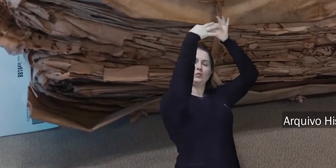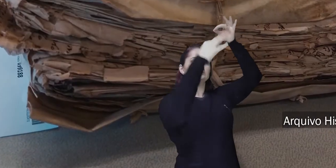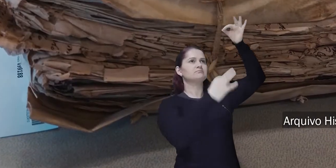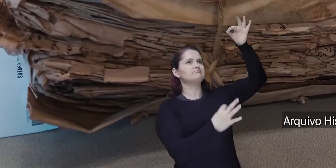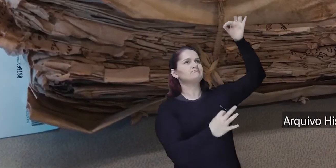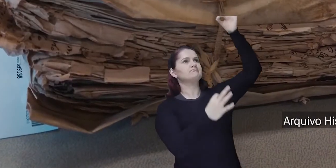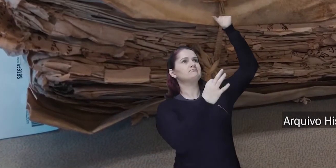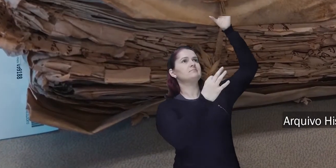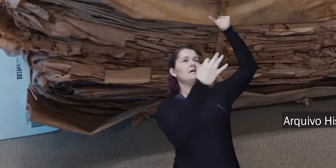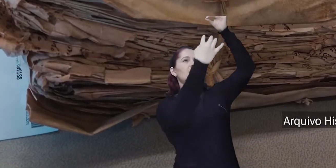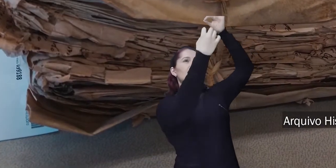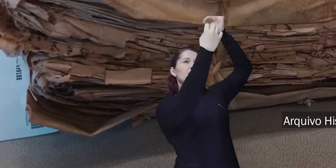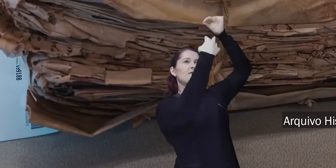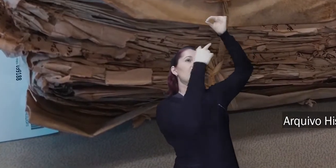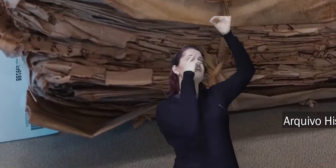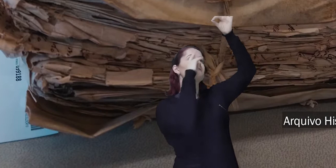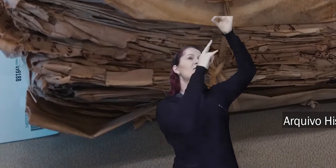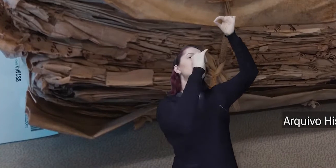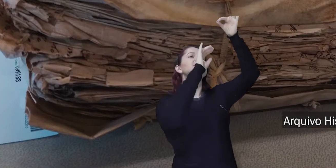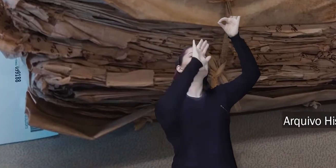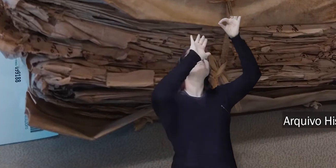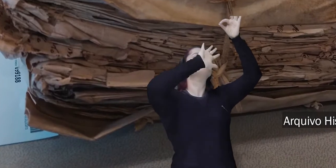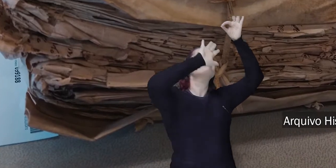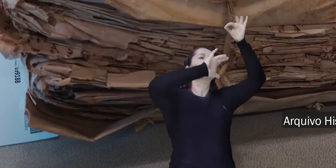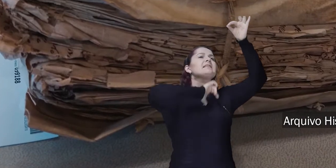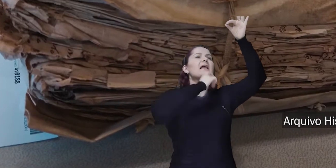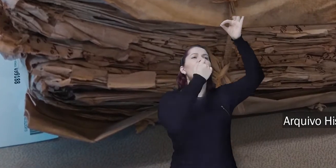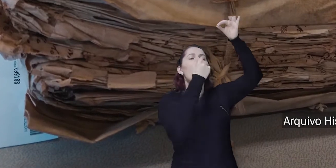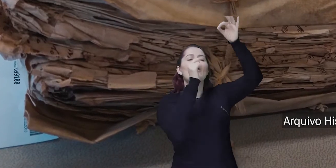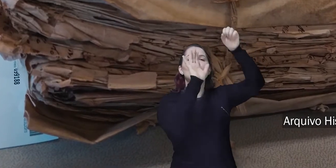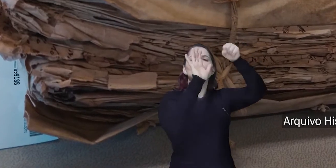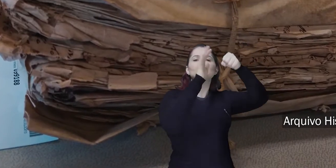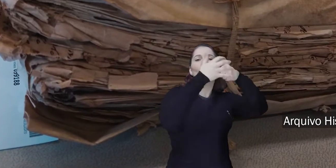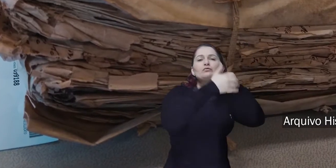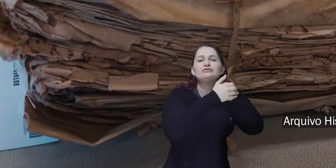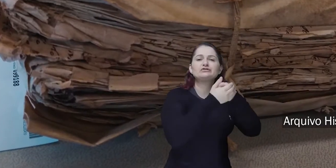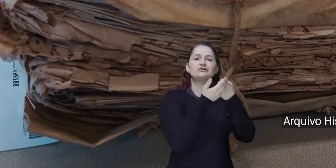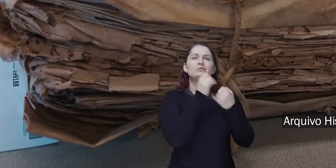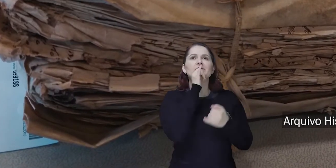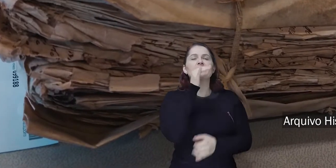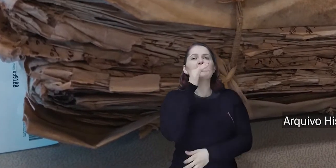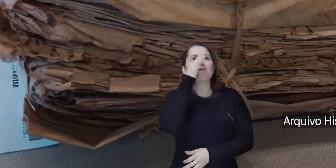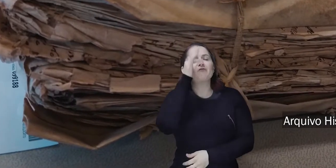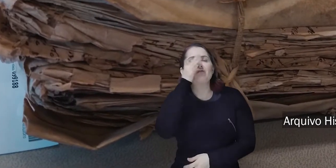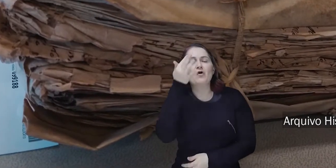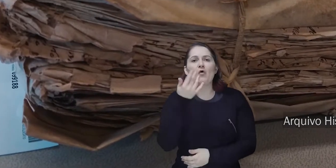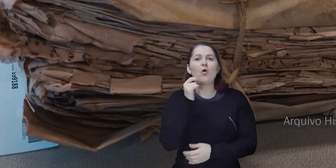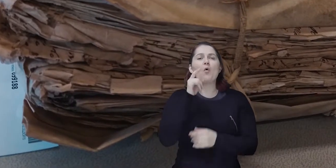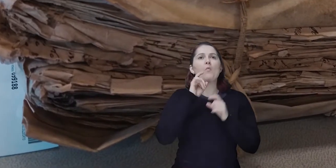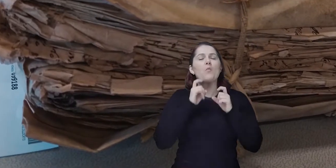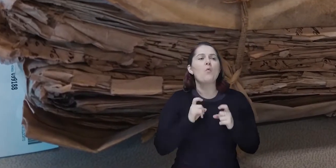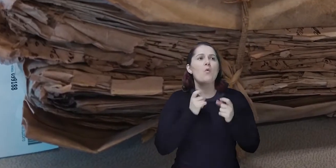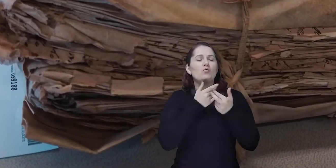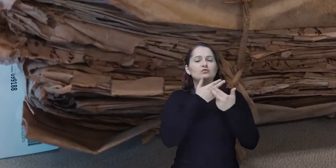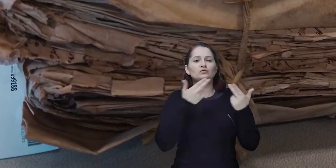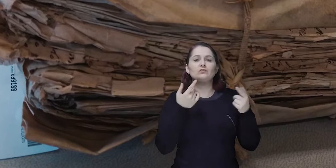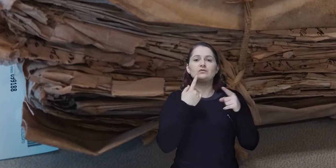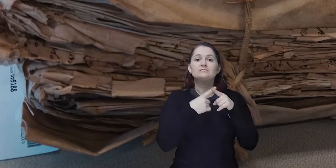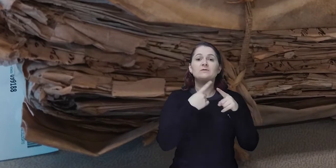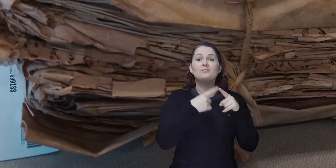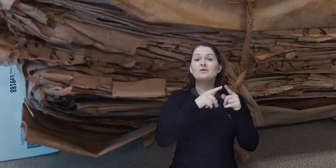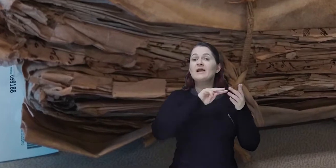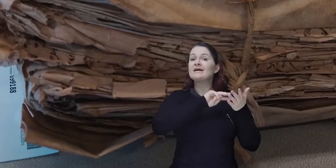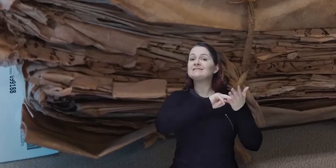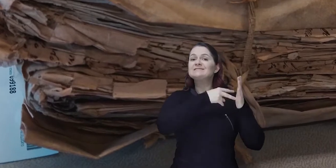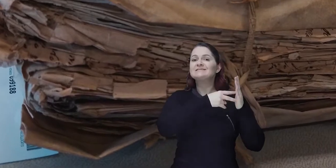olhar as correspondências contra a luz, porque muitas vezes tinham símbolos secretos, né? Como marcas